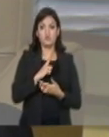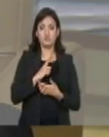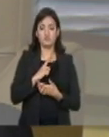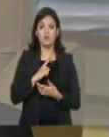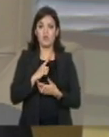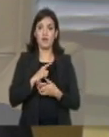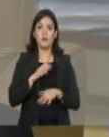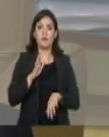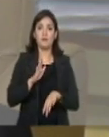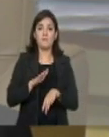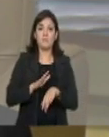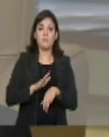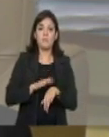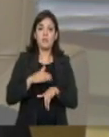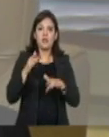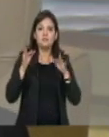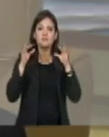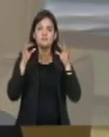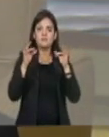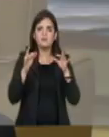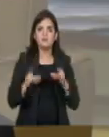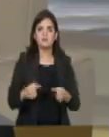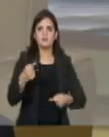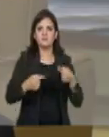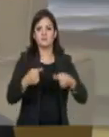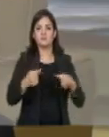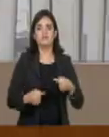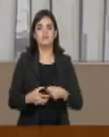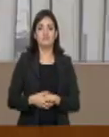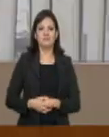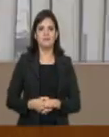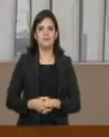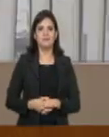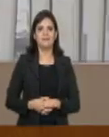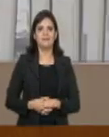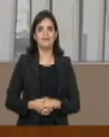aprofundamento, e isso precisará ser feito.